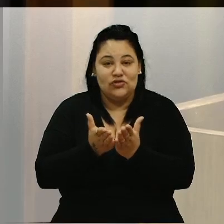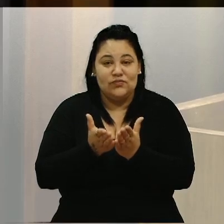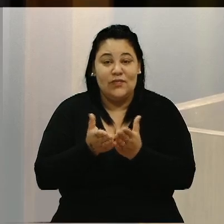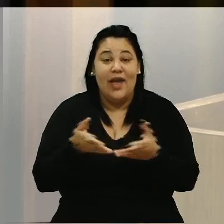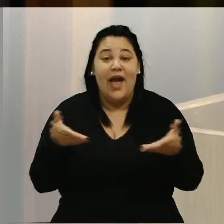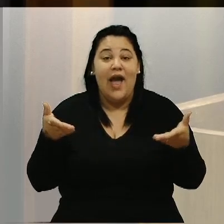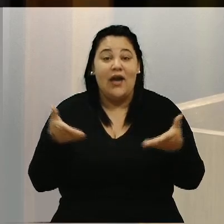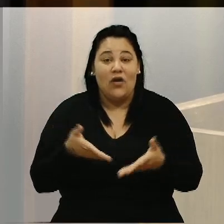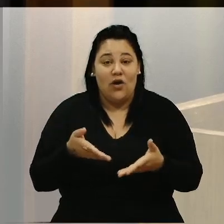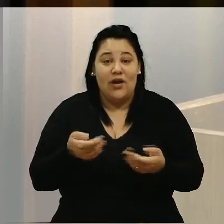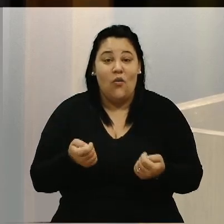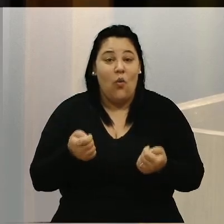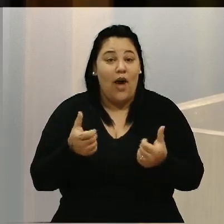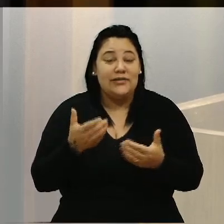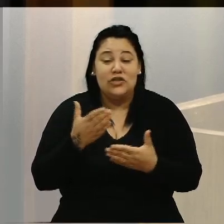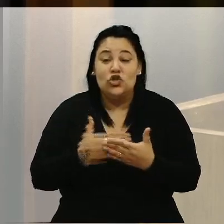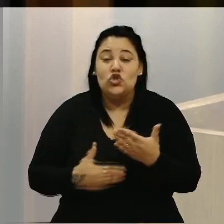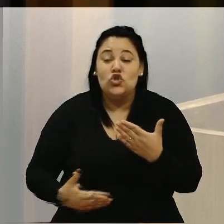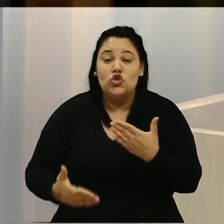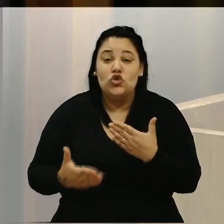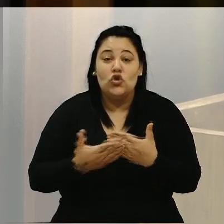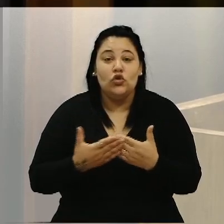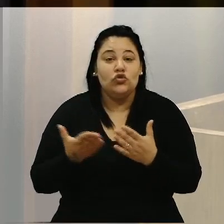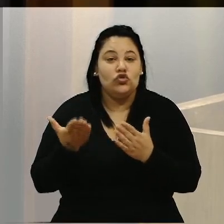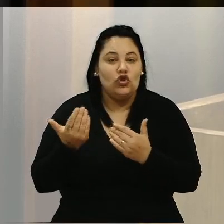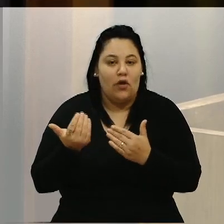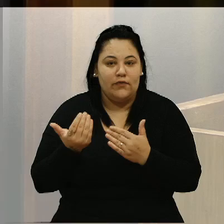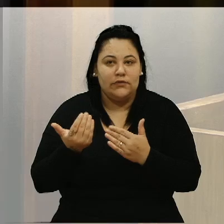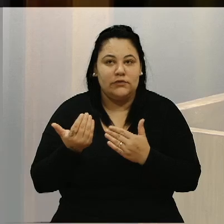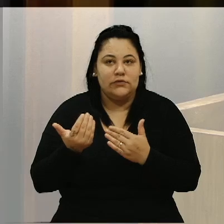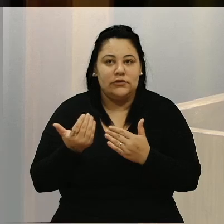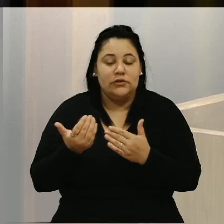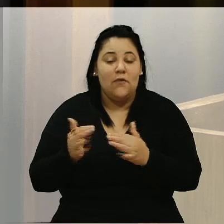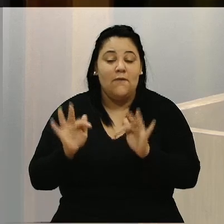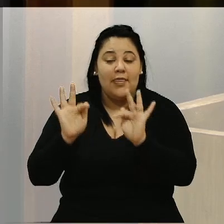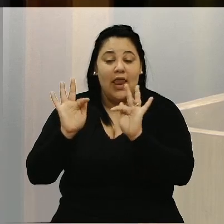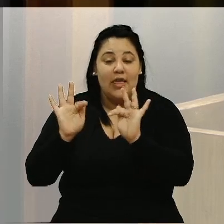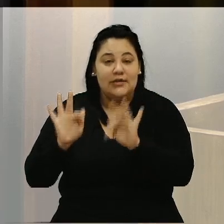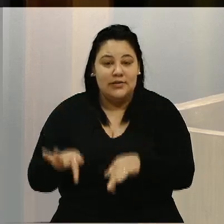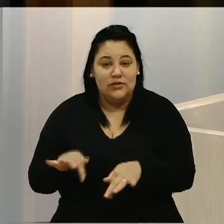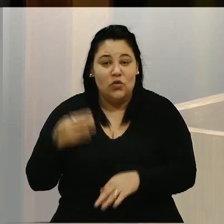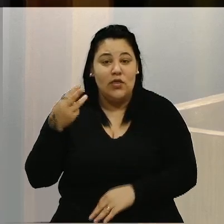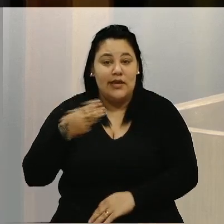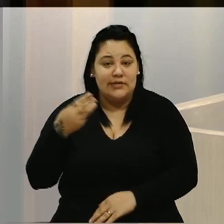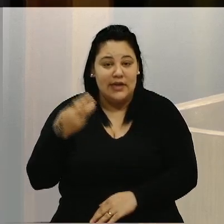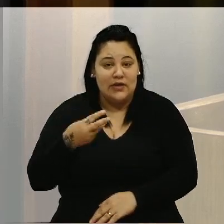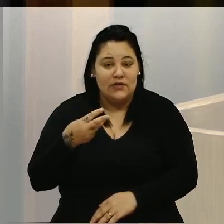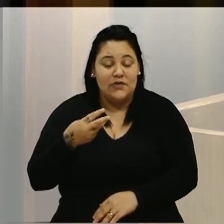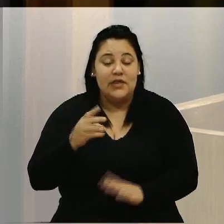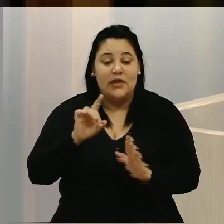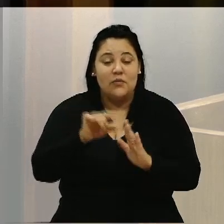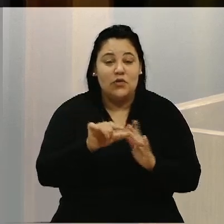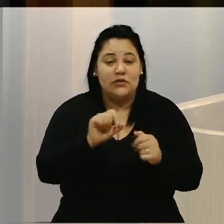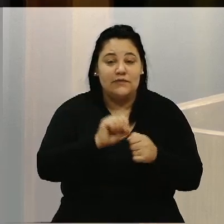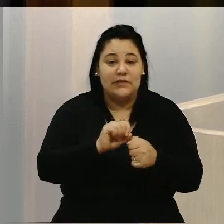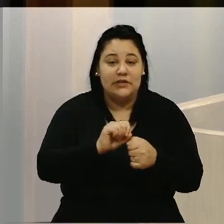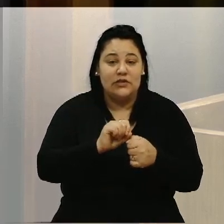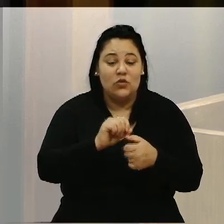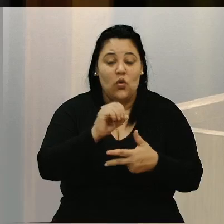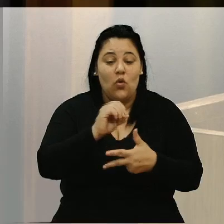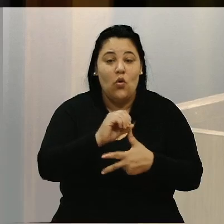quase totalidade, estão concluindo o ensino médio, fazendo o Enem, porque eles